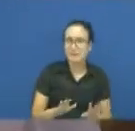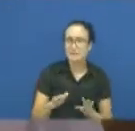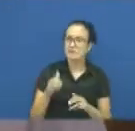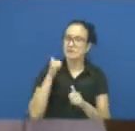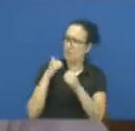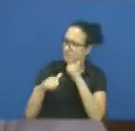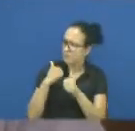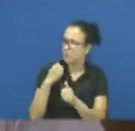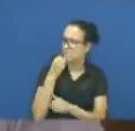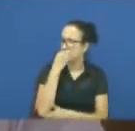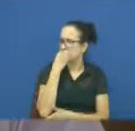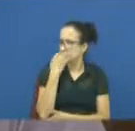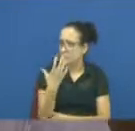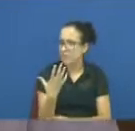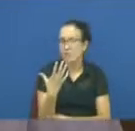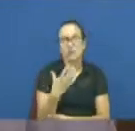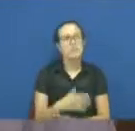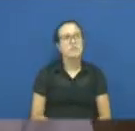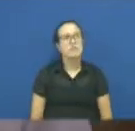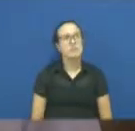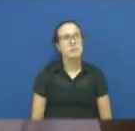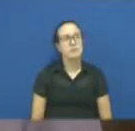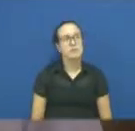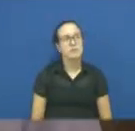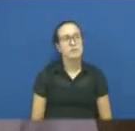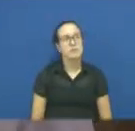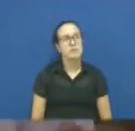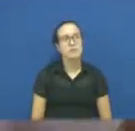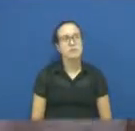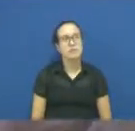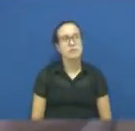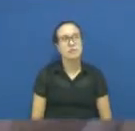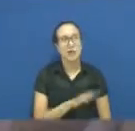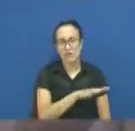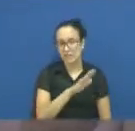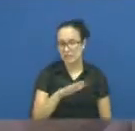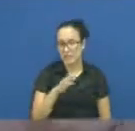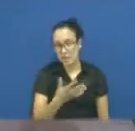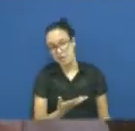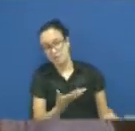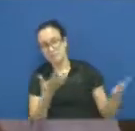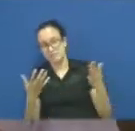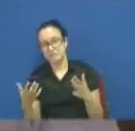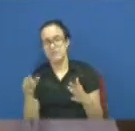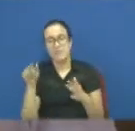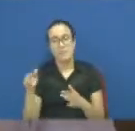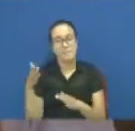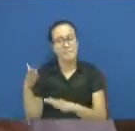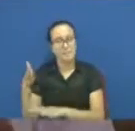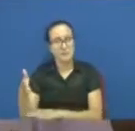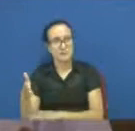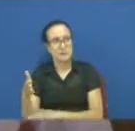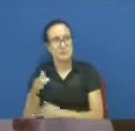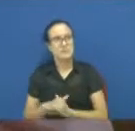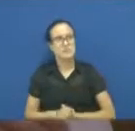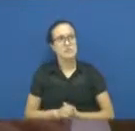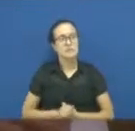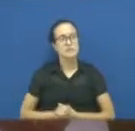muito bom para tirar as crianças da rua. E hoje a